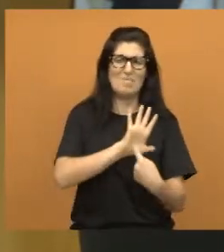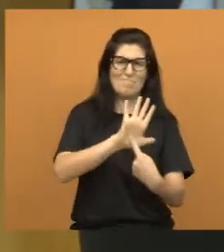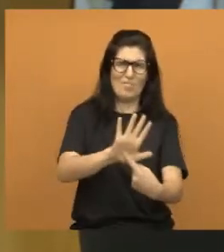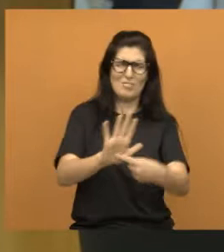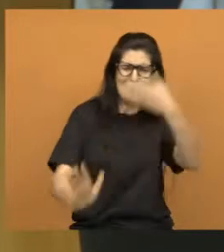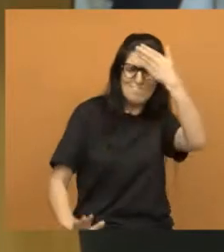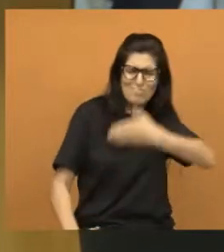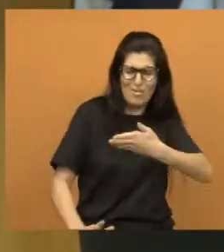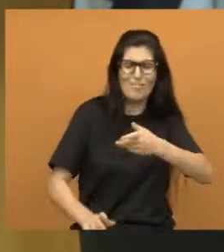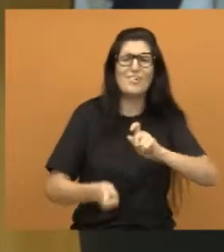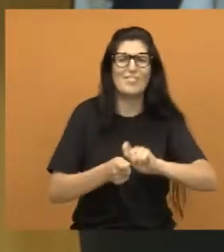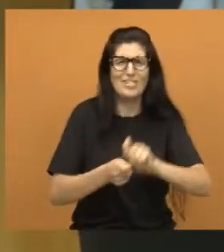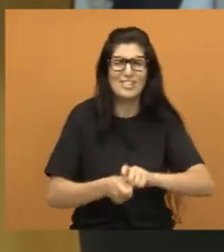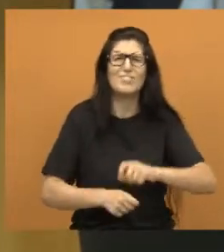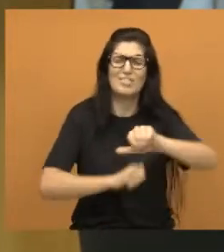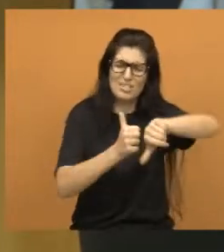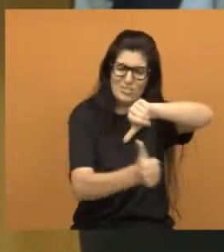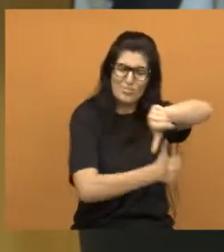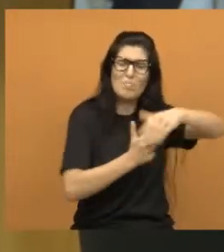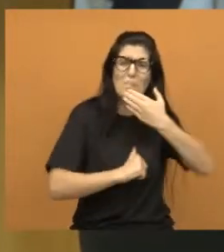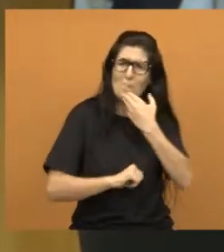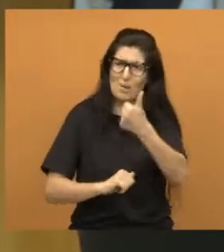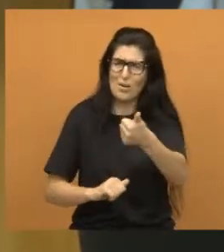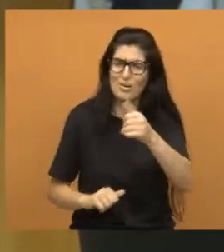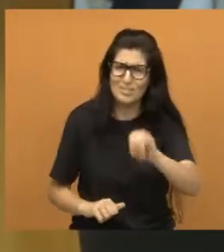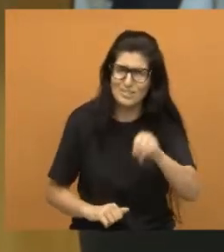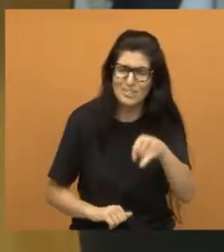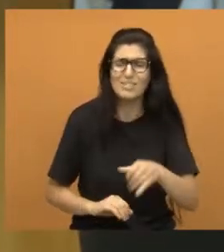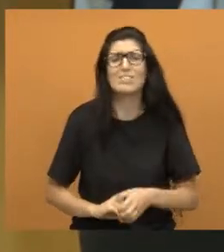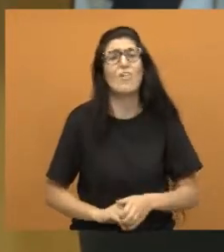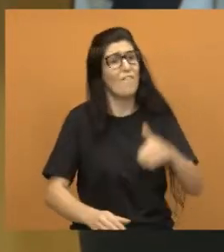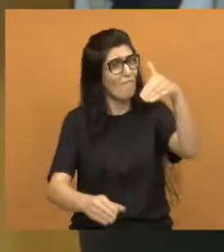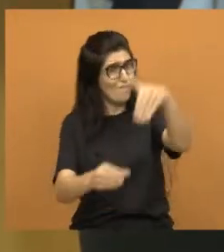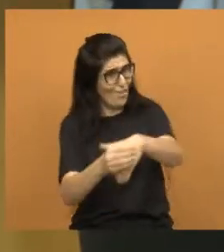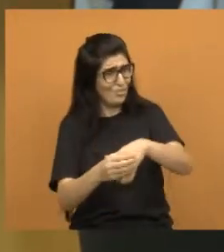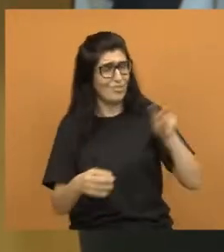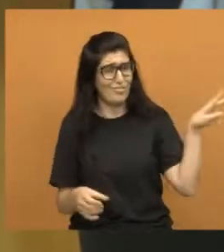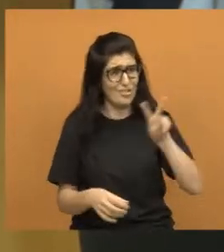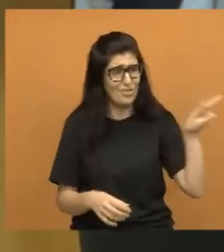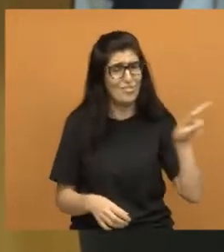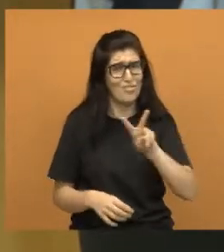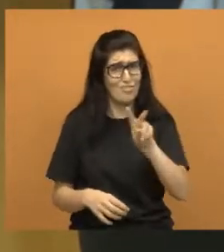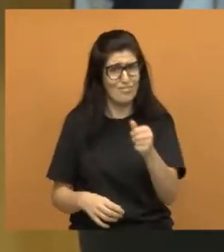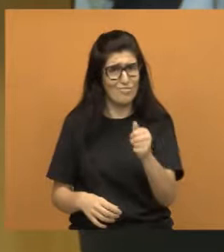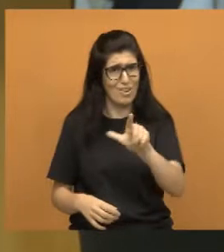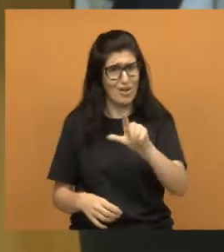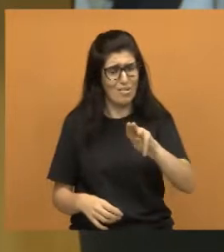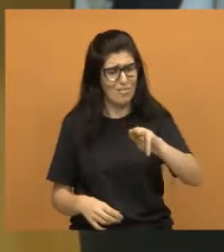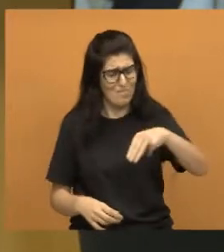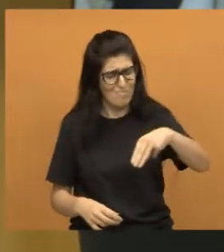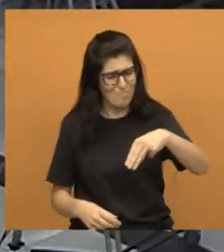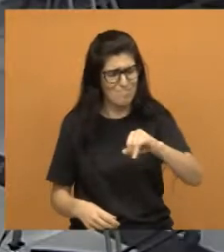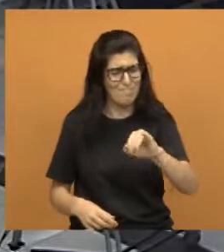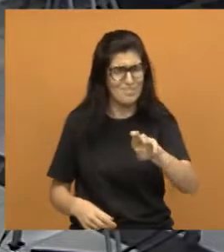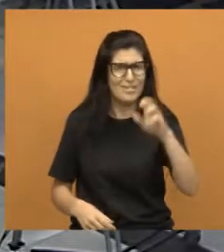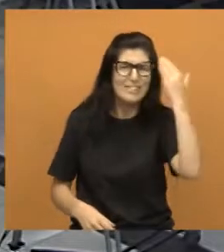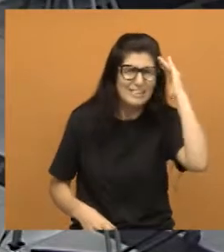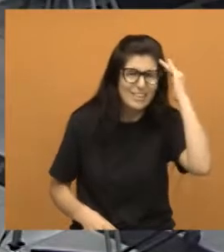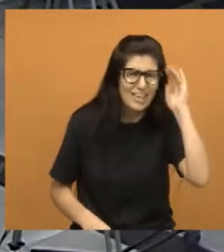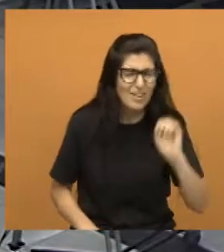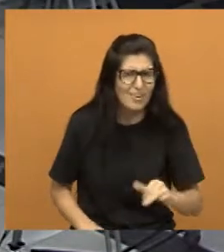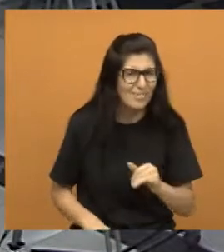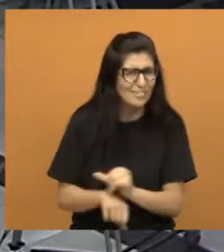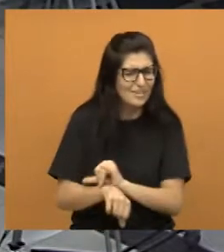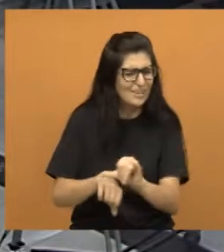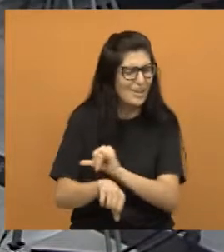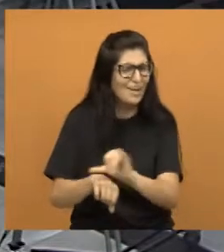Eu estou fazendo aqui. Então, vocês votam no vereador Valmir. Vereador, o senhor me permite uma parte?